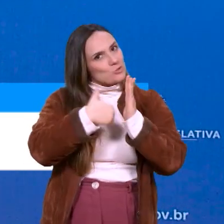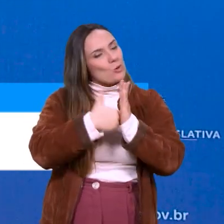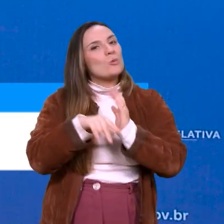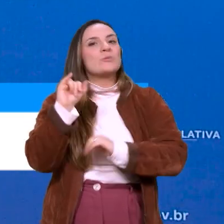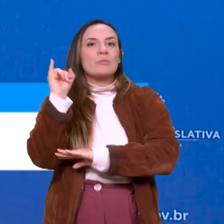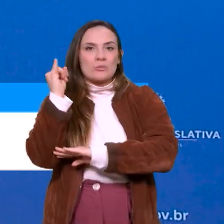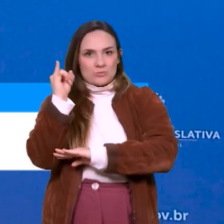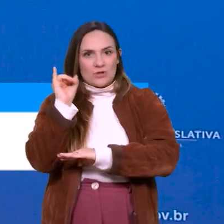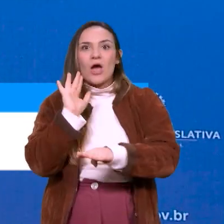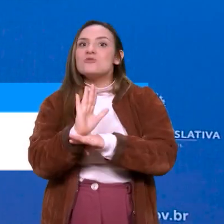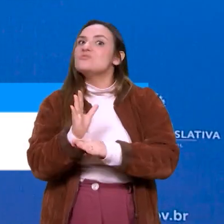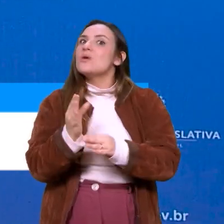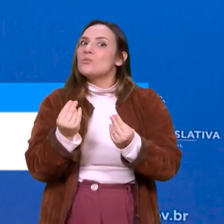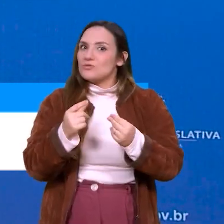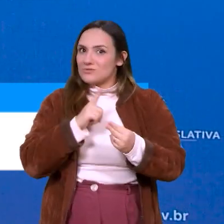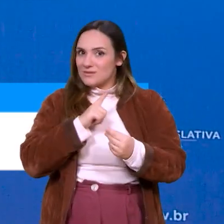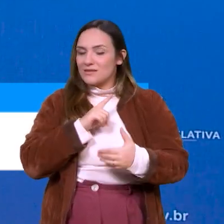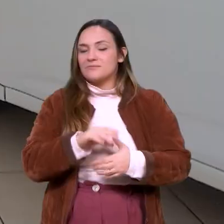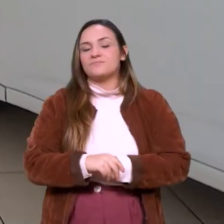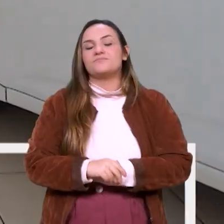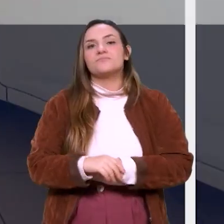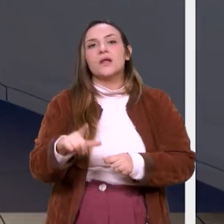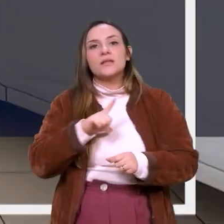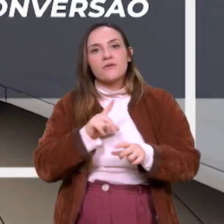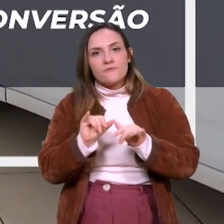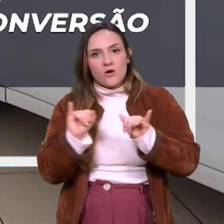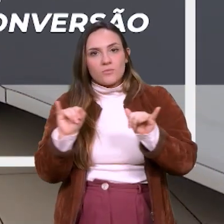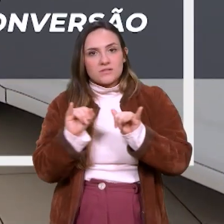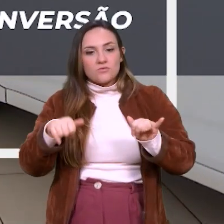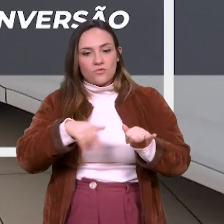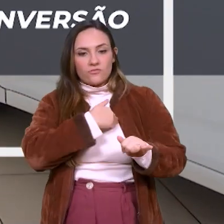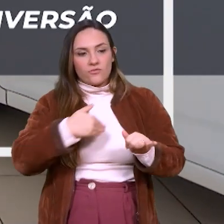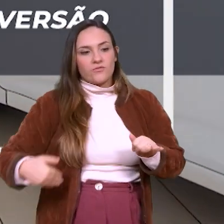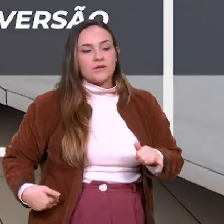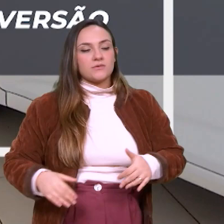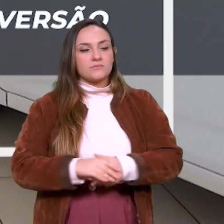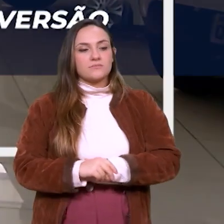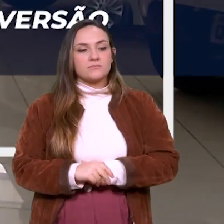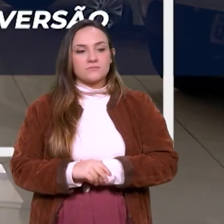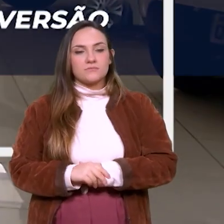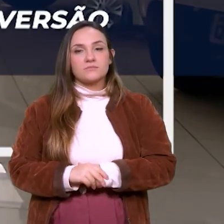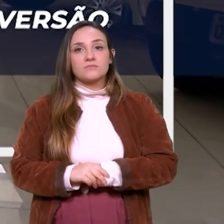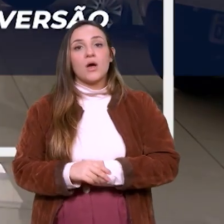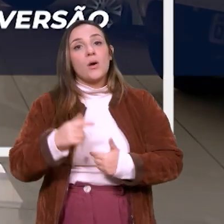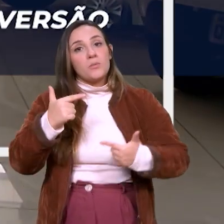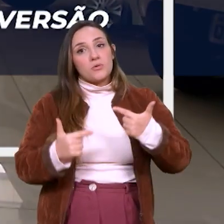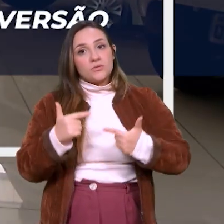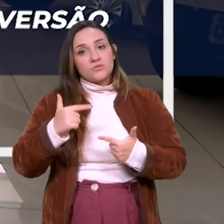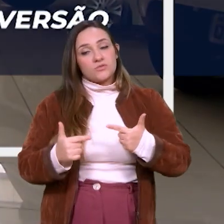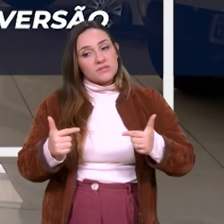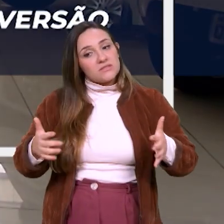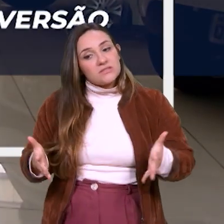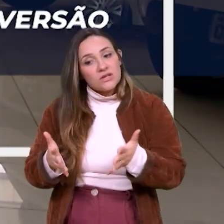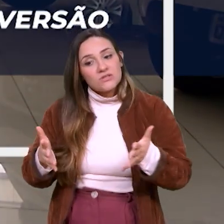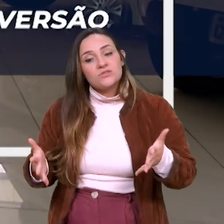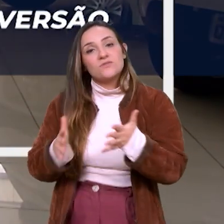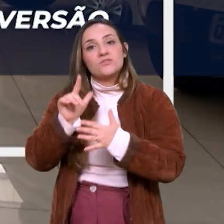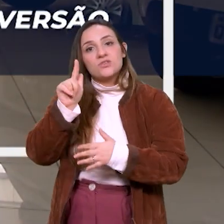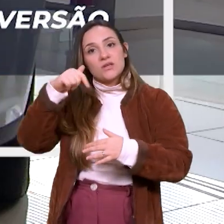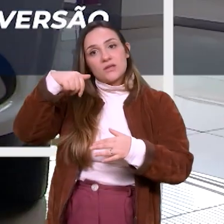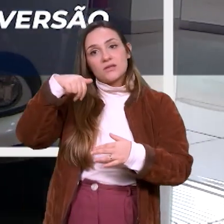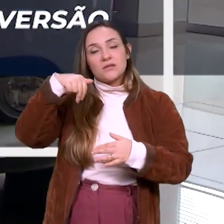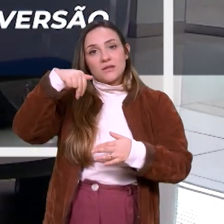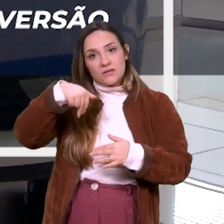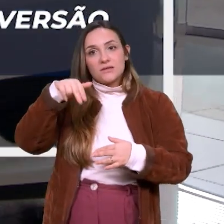concessão de benefícios e isenção de impostos. Conforme dados do governo do estado, a política de incentivo ao consumo de